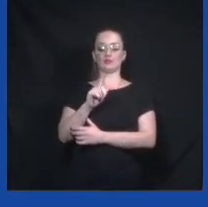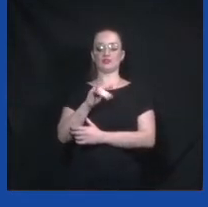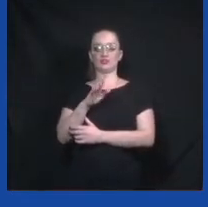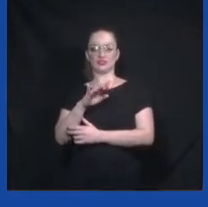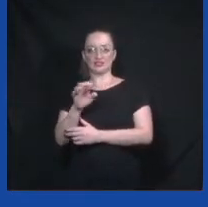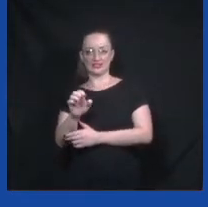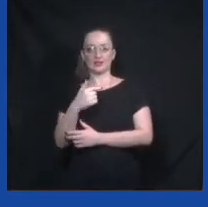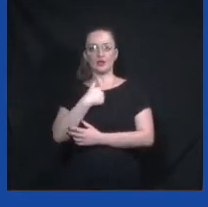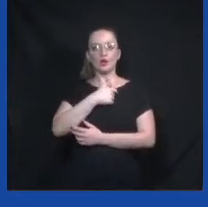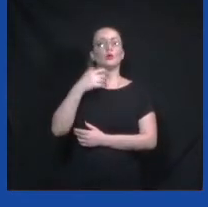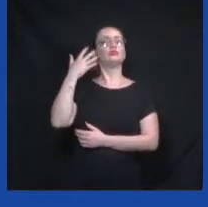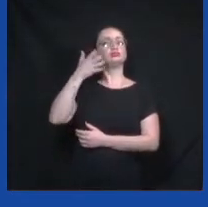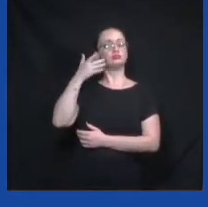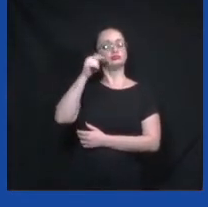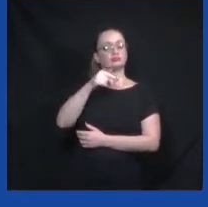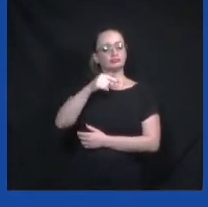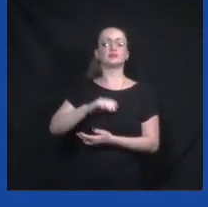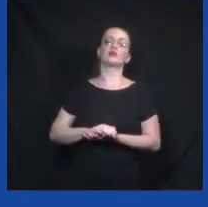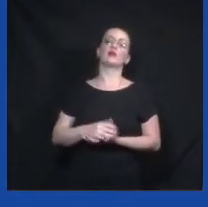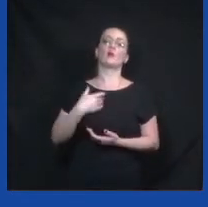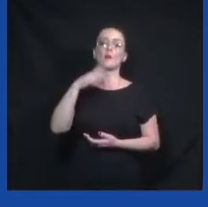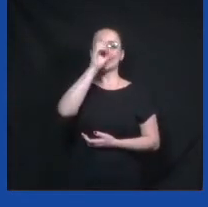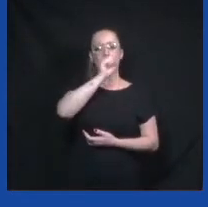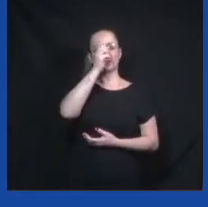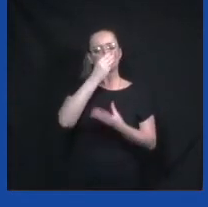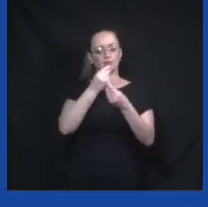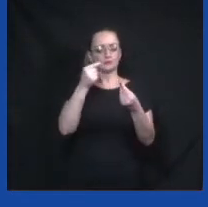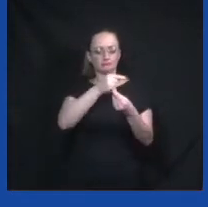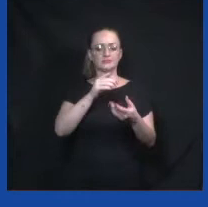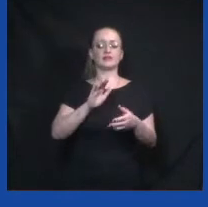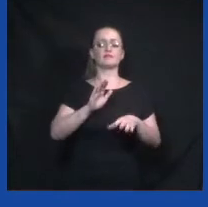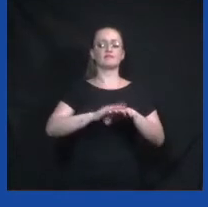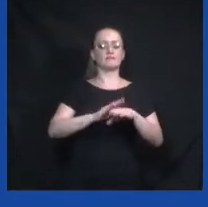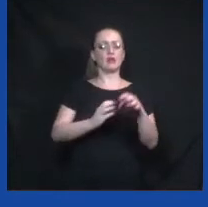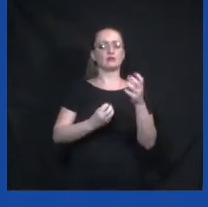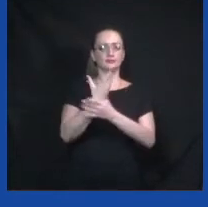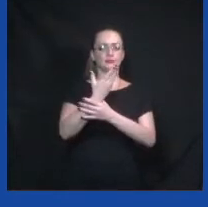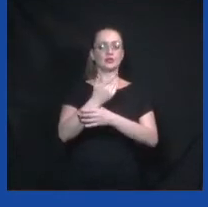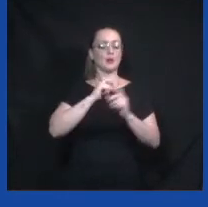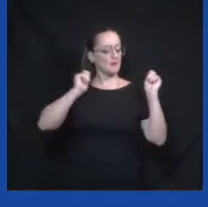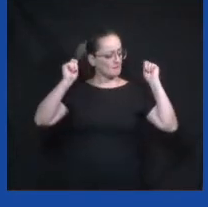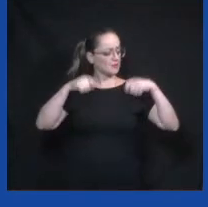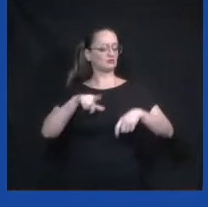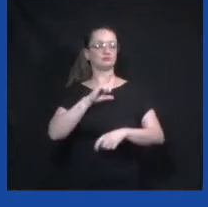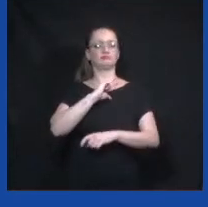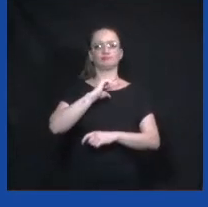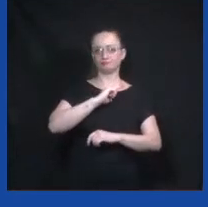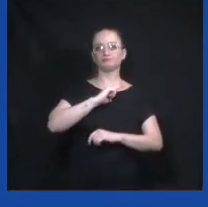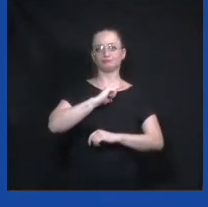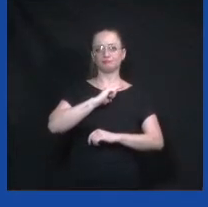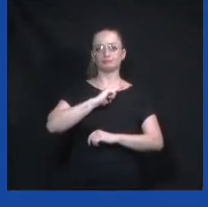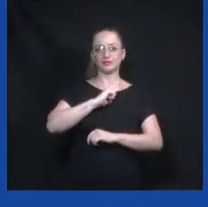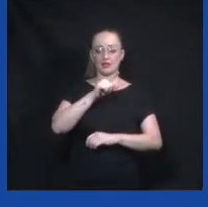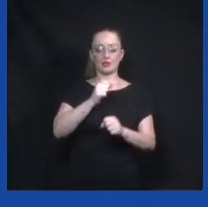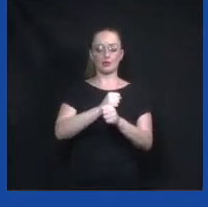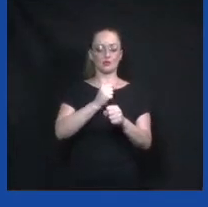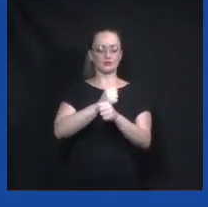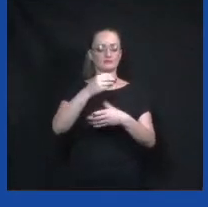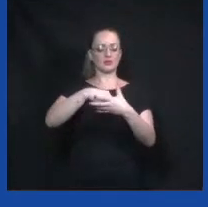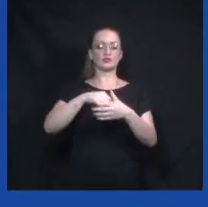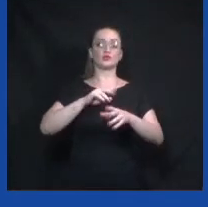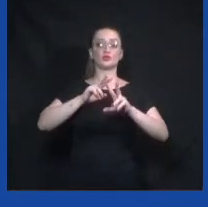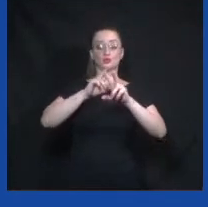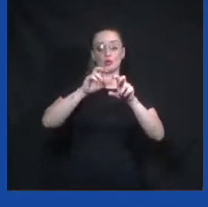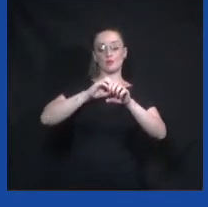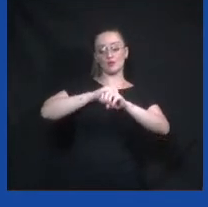Politize e aprender muito com todo o conteúdo que o Politize nos disponibiliza e com essa potência que o Diego construiu em termos de educação política